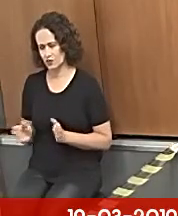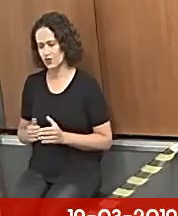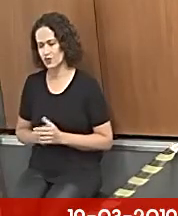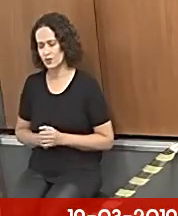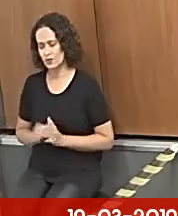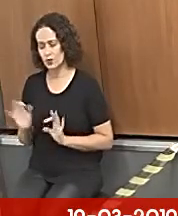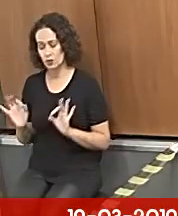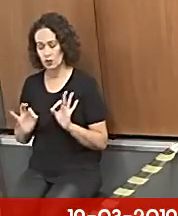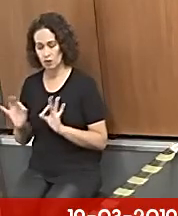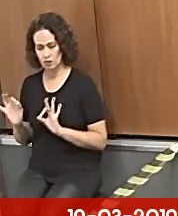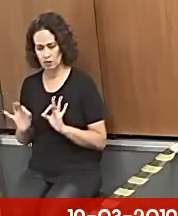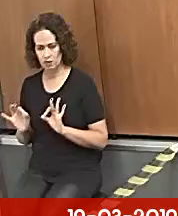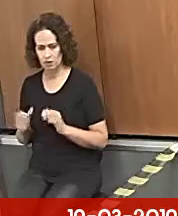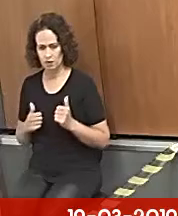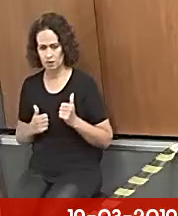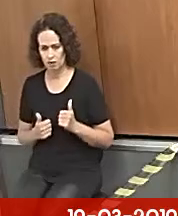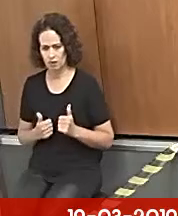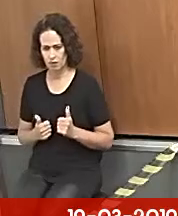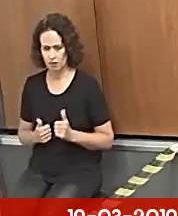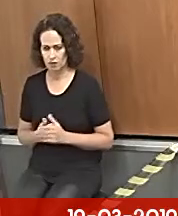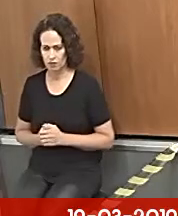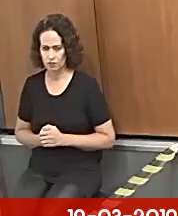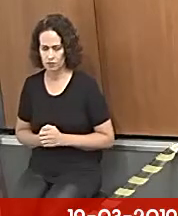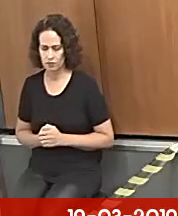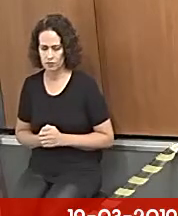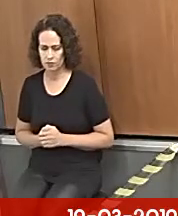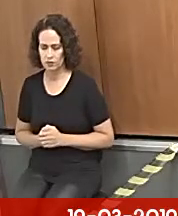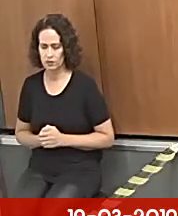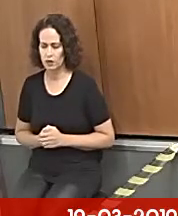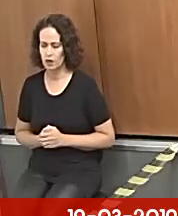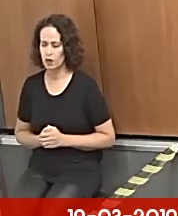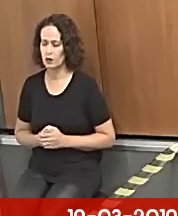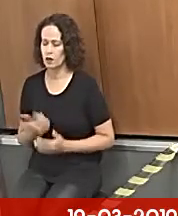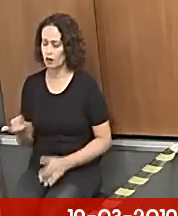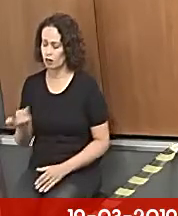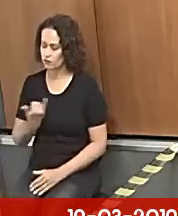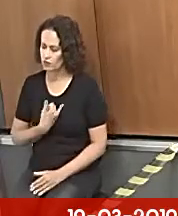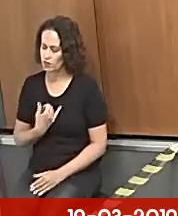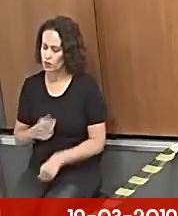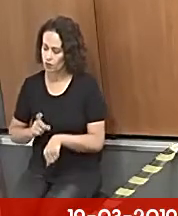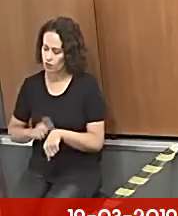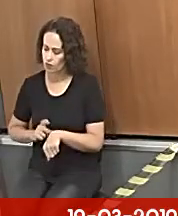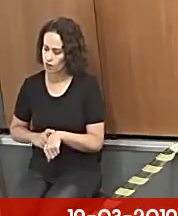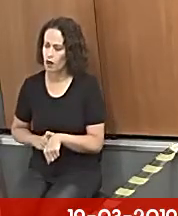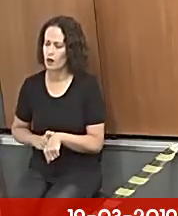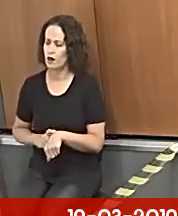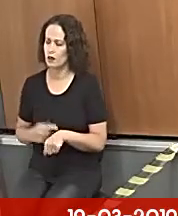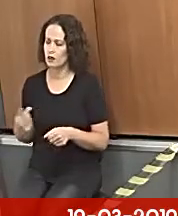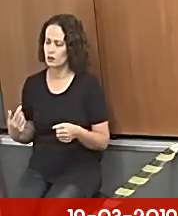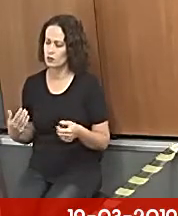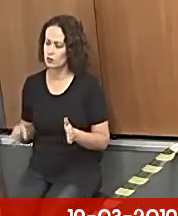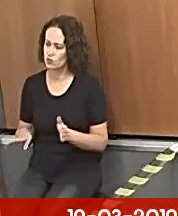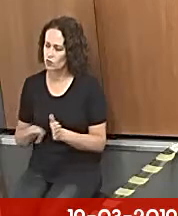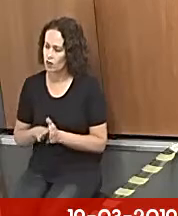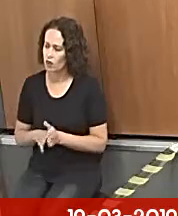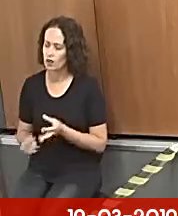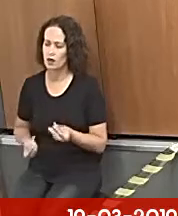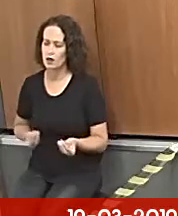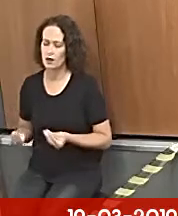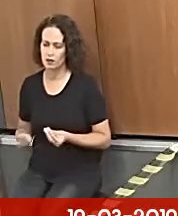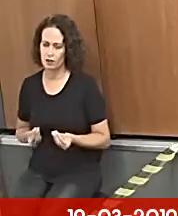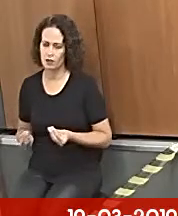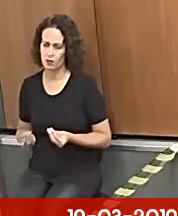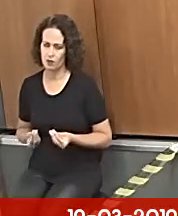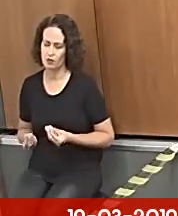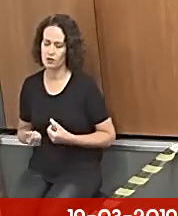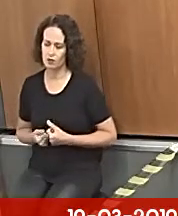organizado então eu a senhora só chora batia um único horário que vai que olha que a gente ganha eu gostaria é gostar ou deixar esse